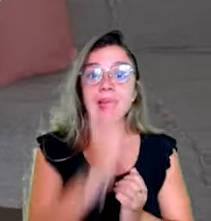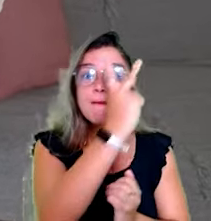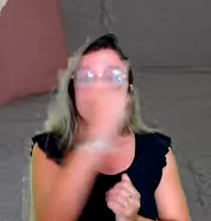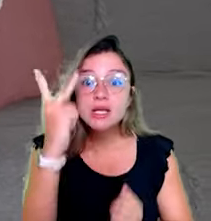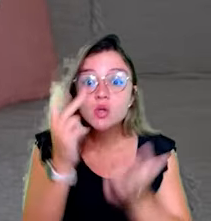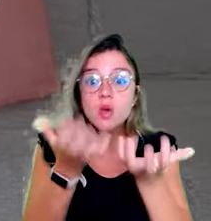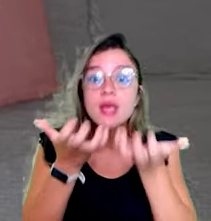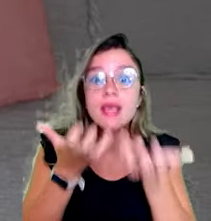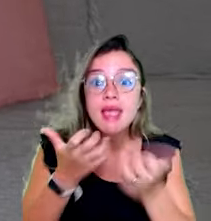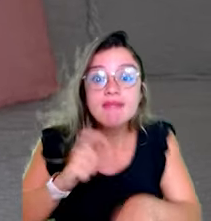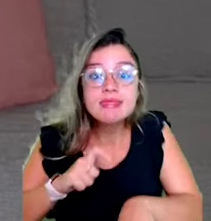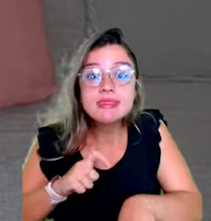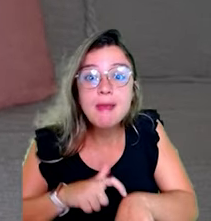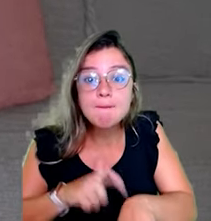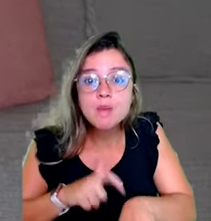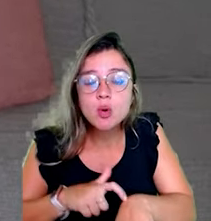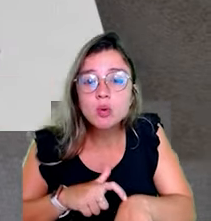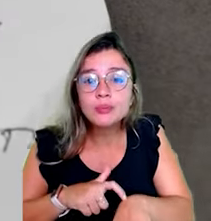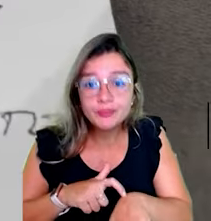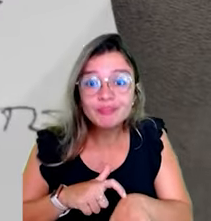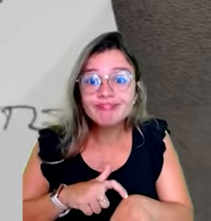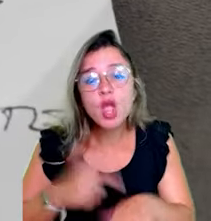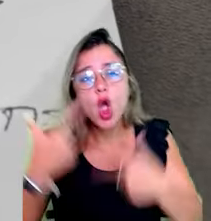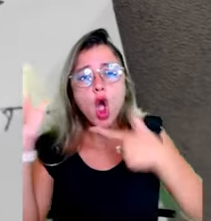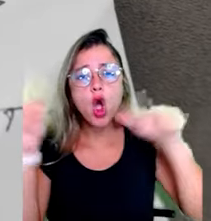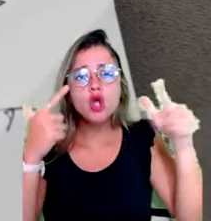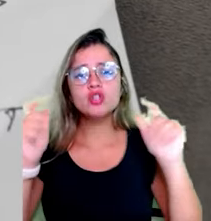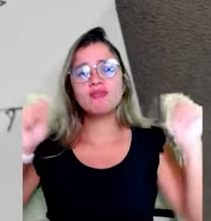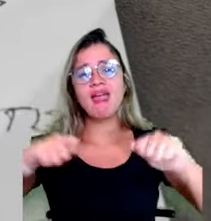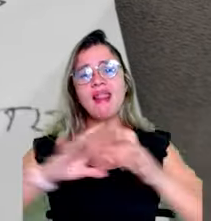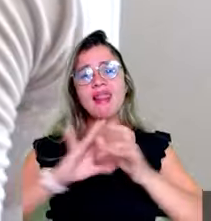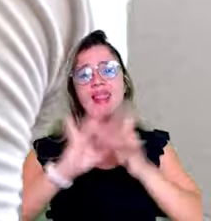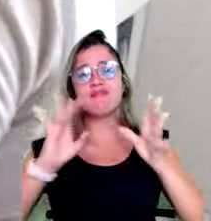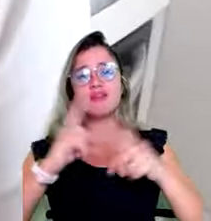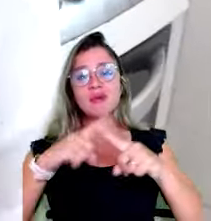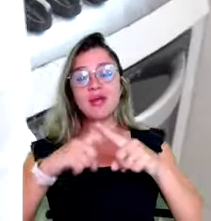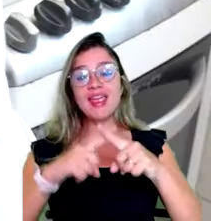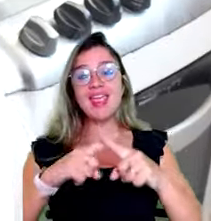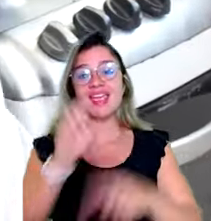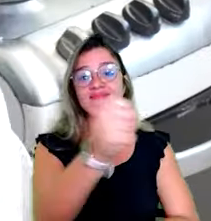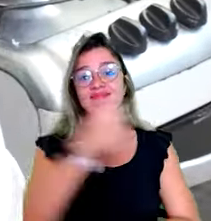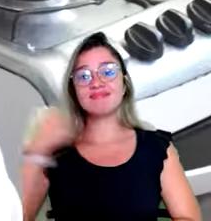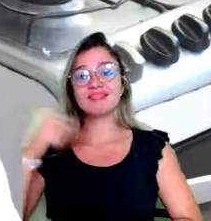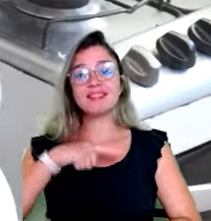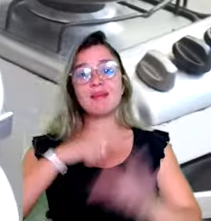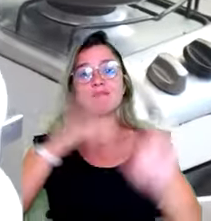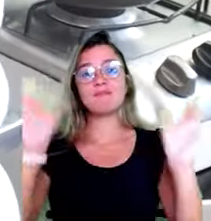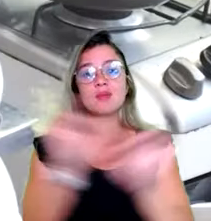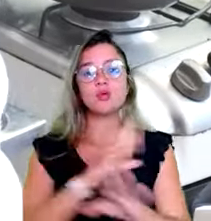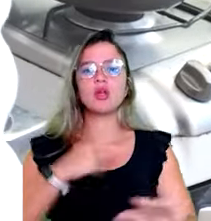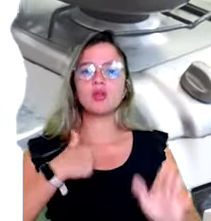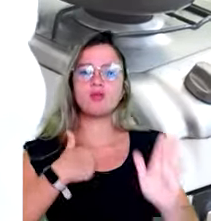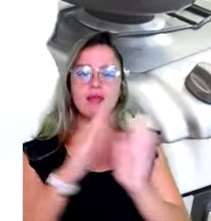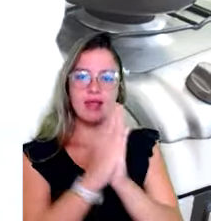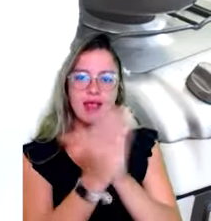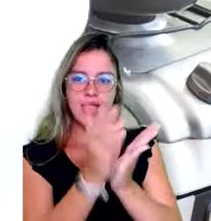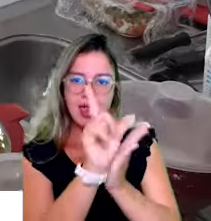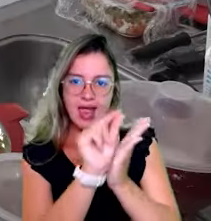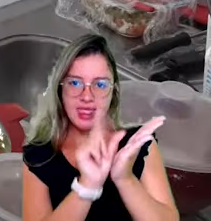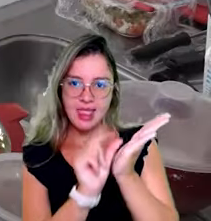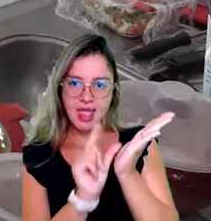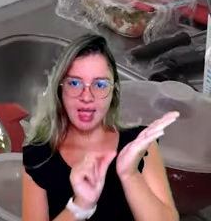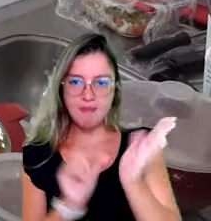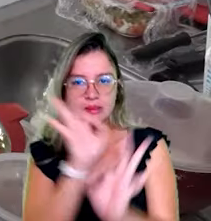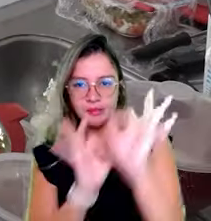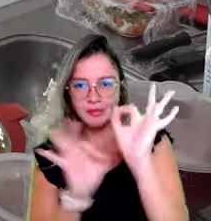ter mais tempo para fazer outras coisas. O processo é montar o cardápio primeiro, aí em cima do cardápio que eu tenho, eu vou comprar as coisas. Vejo